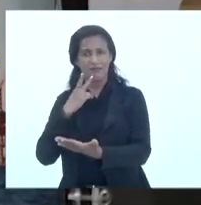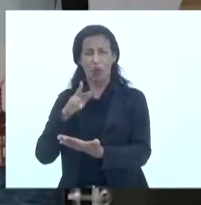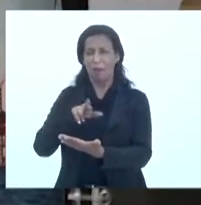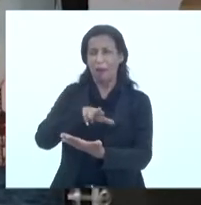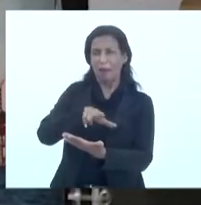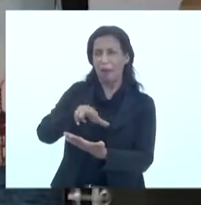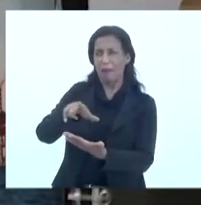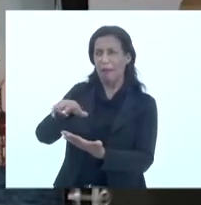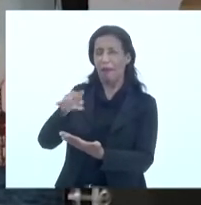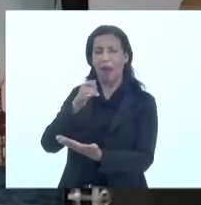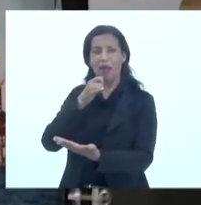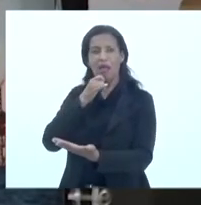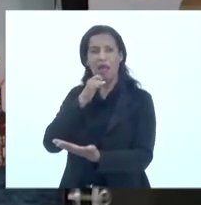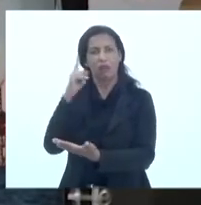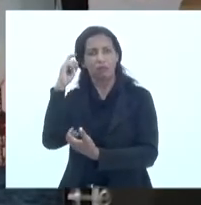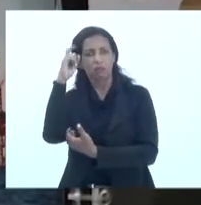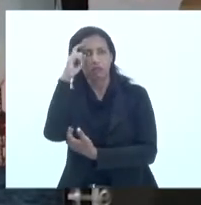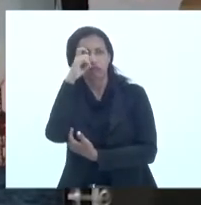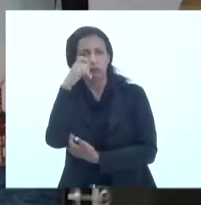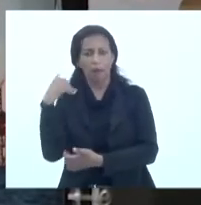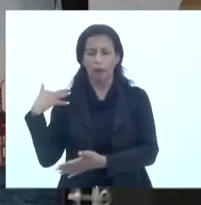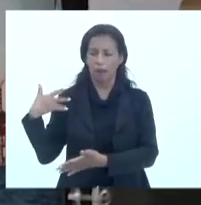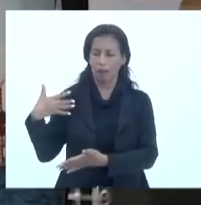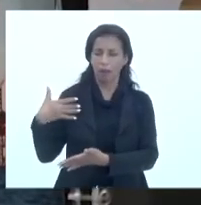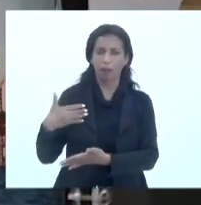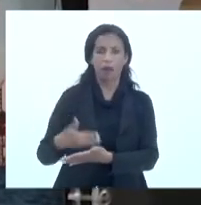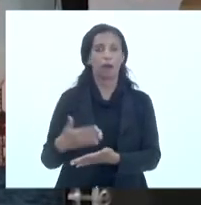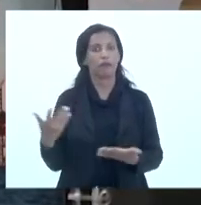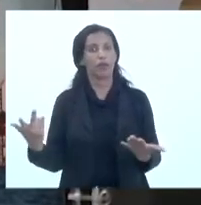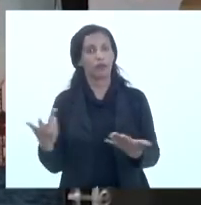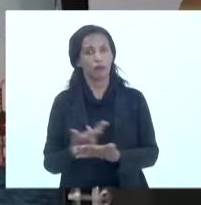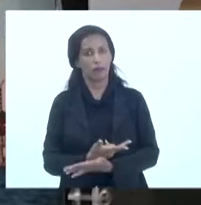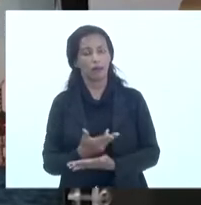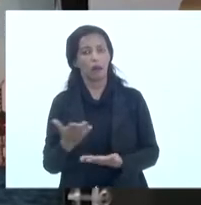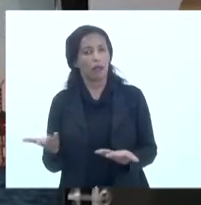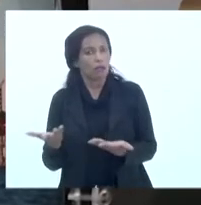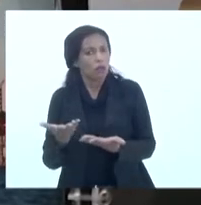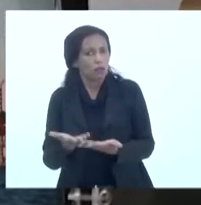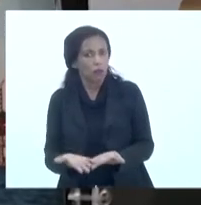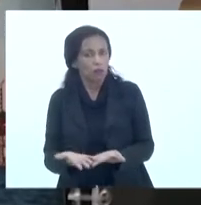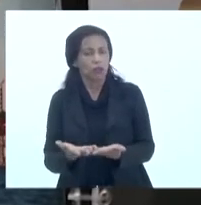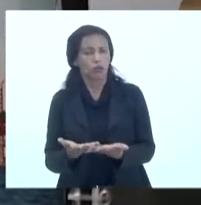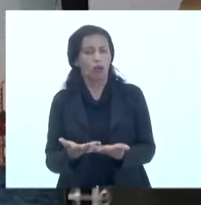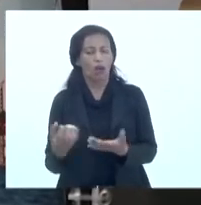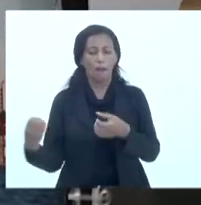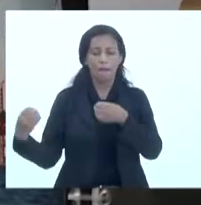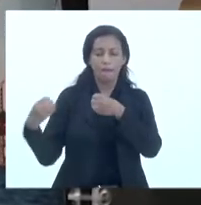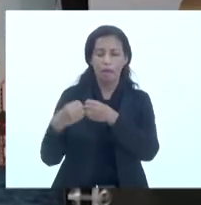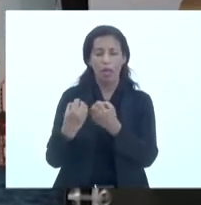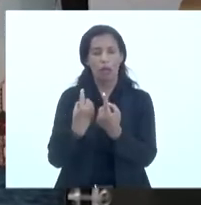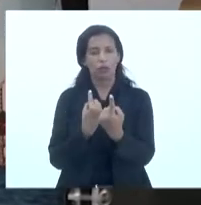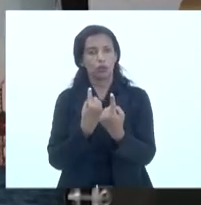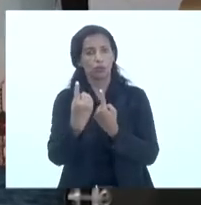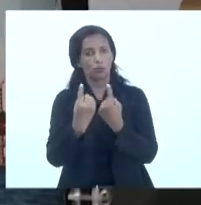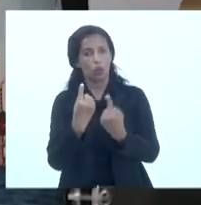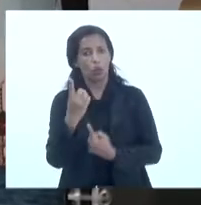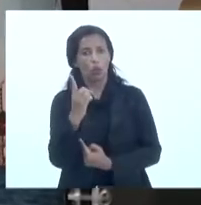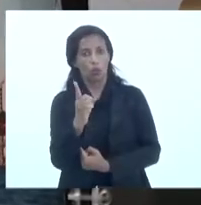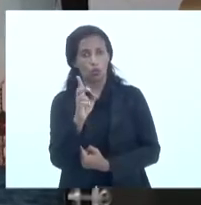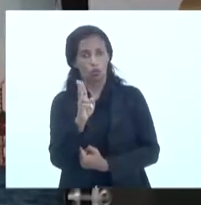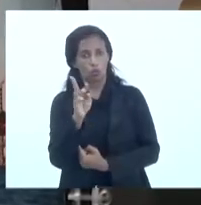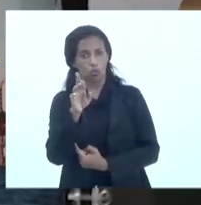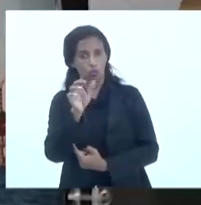vários exemplos de dificuldades que a gente vem passando, não só à beira da Dutra, mas em outras